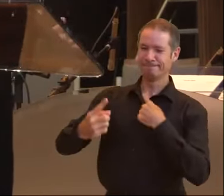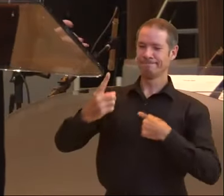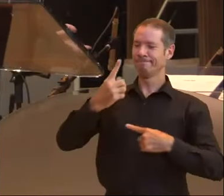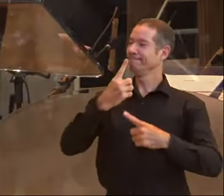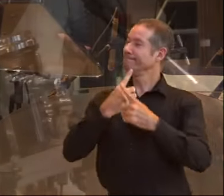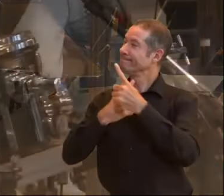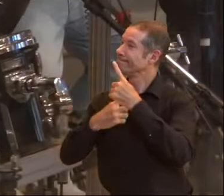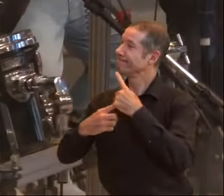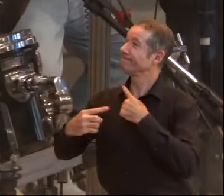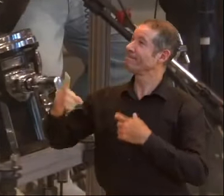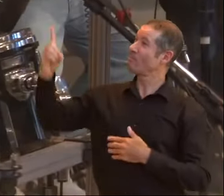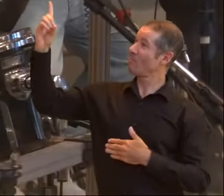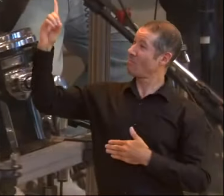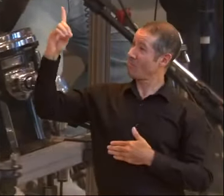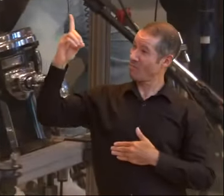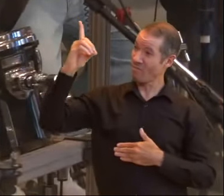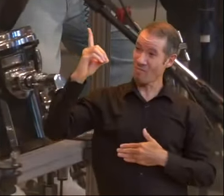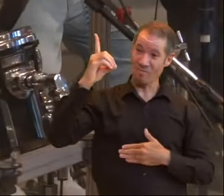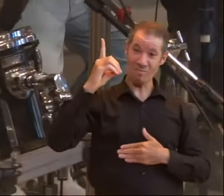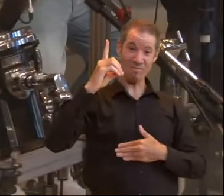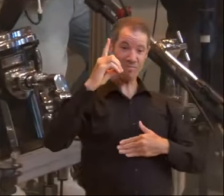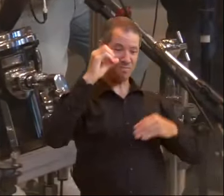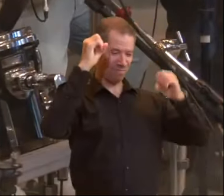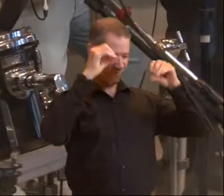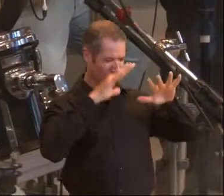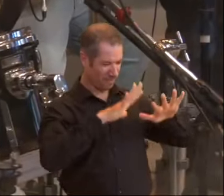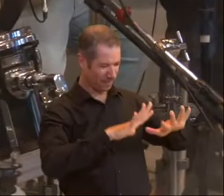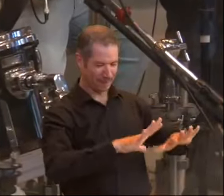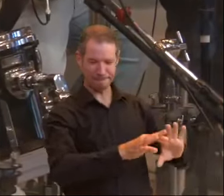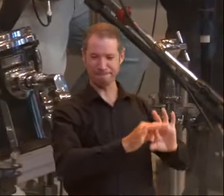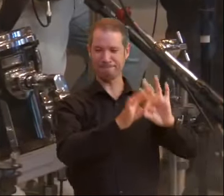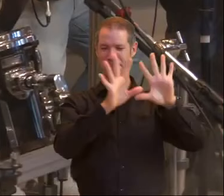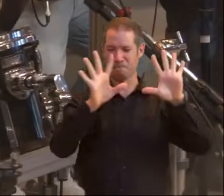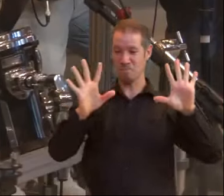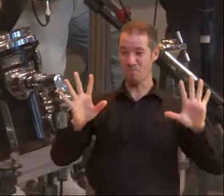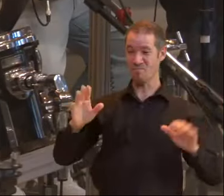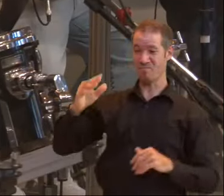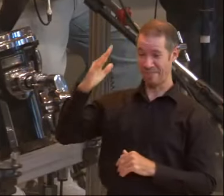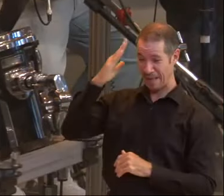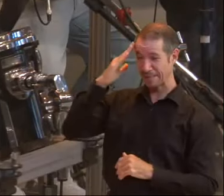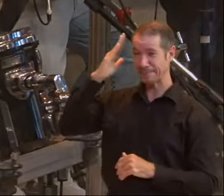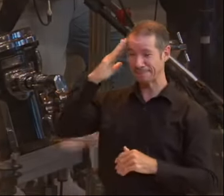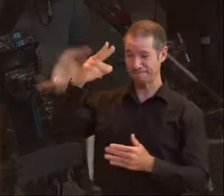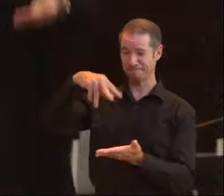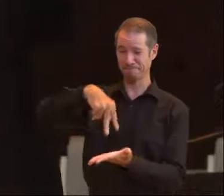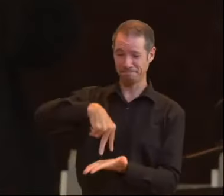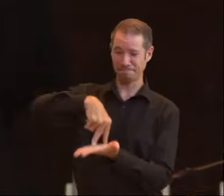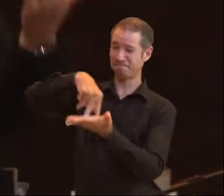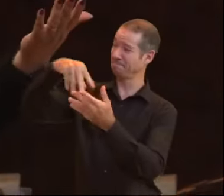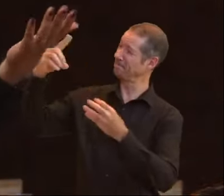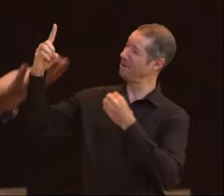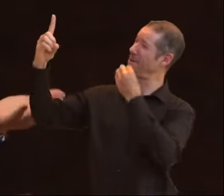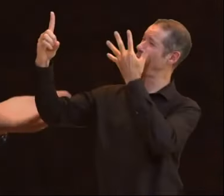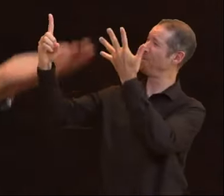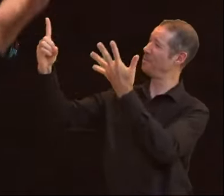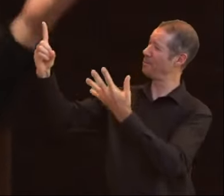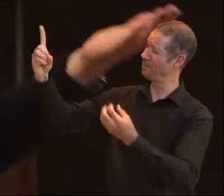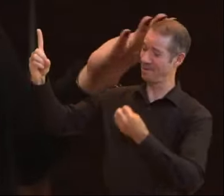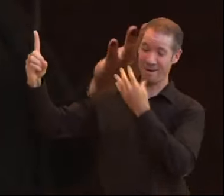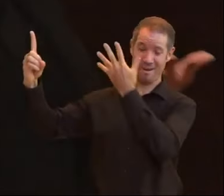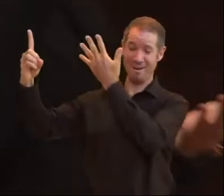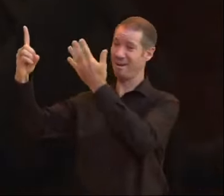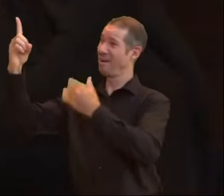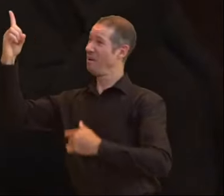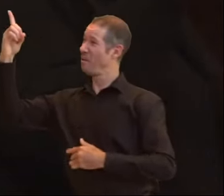vontade estendeu sua mão. Você já sabe, né, gente? Fica em pé agora. Deus é tão bom,